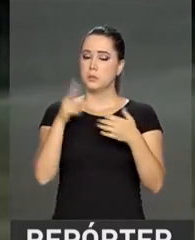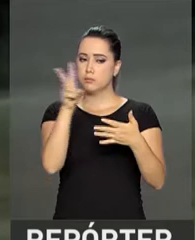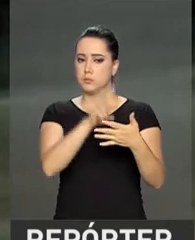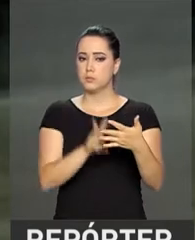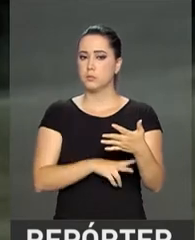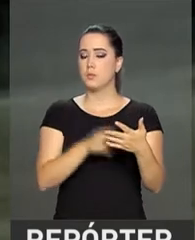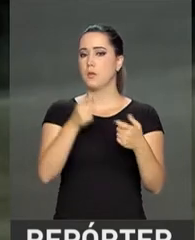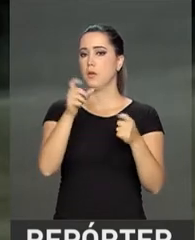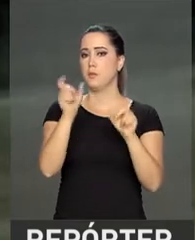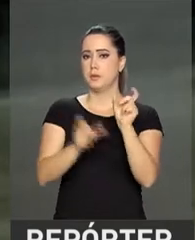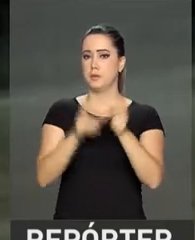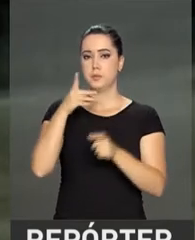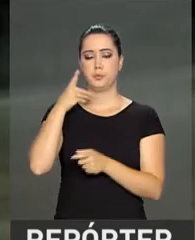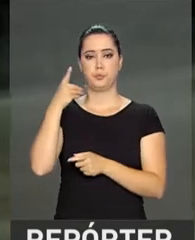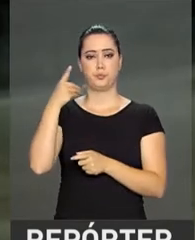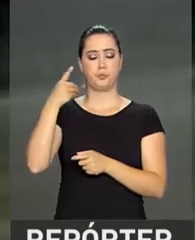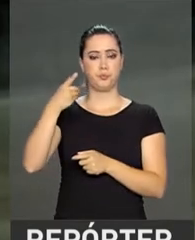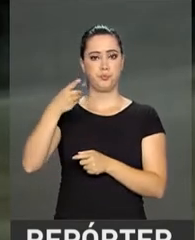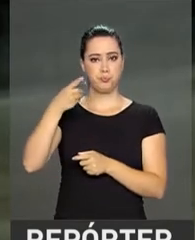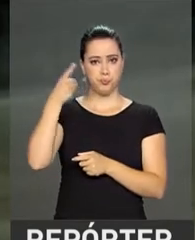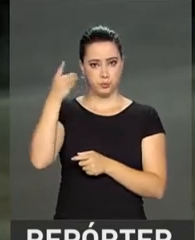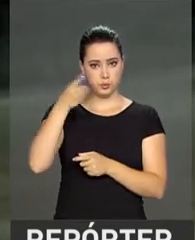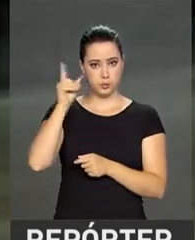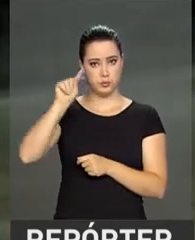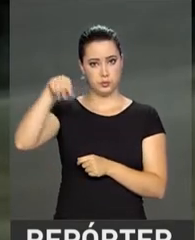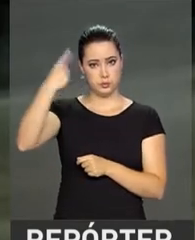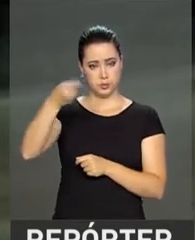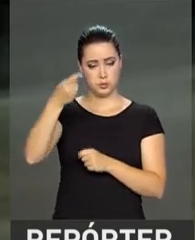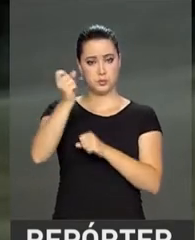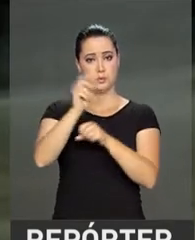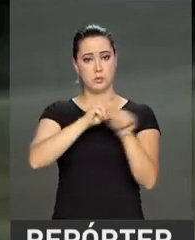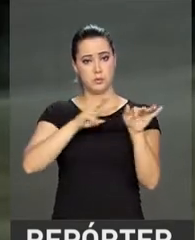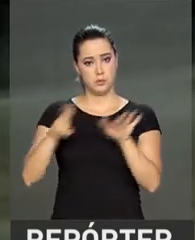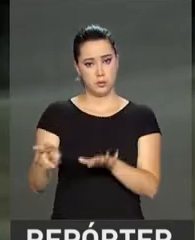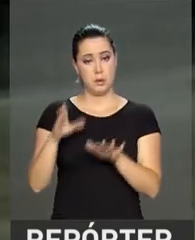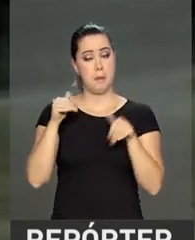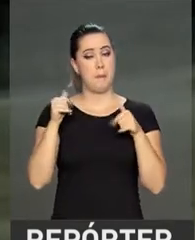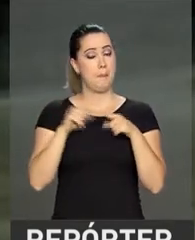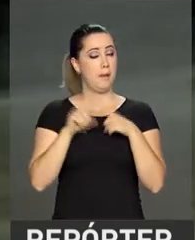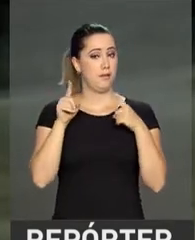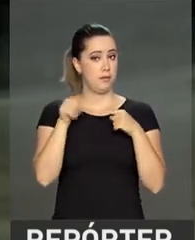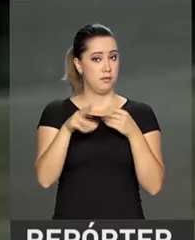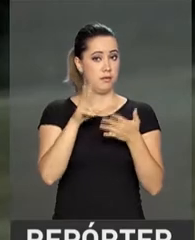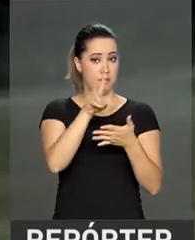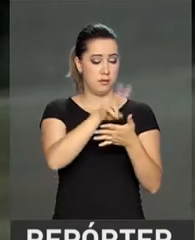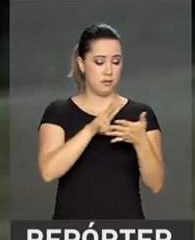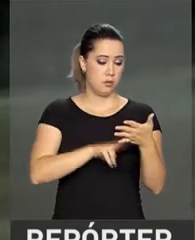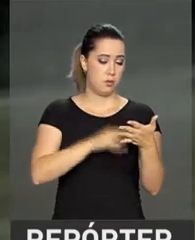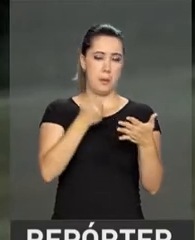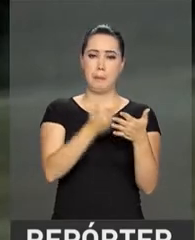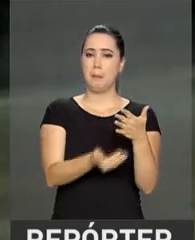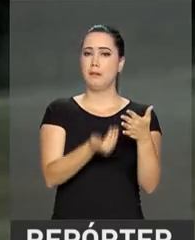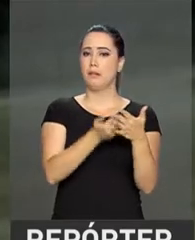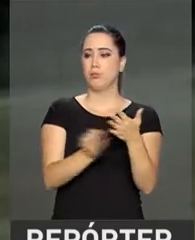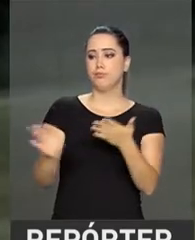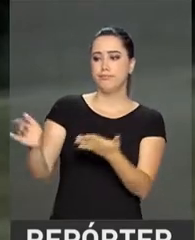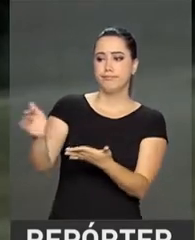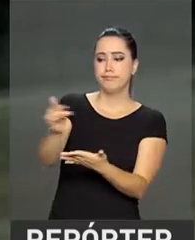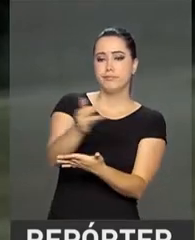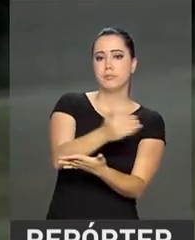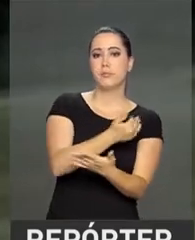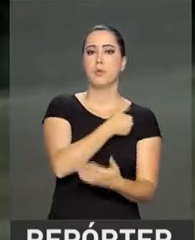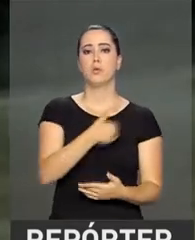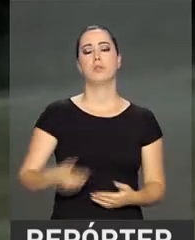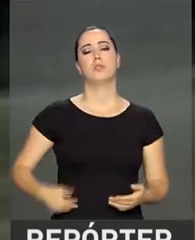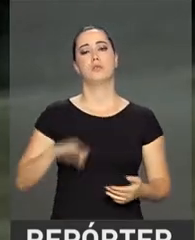analisados pelos deputados na próxima semana. Nesta aprovação deste texto base, houve uma perda de arrecadação para